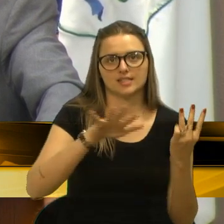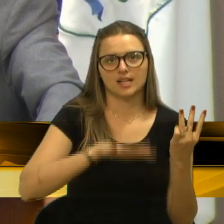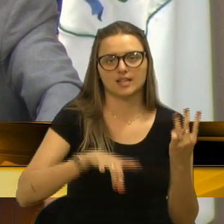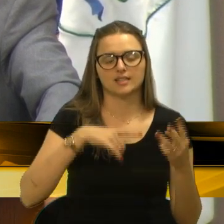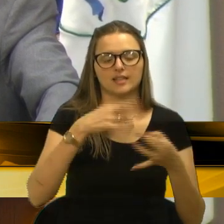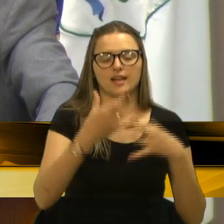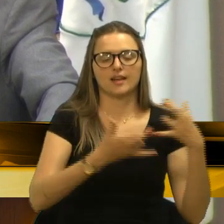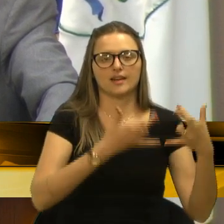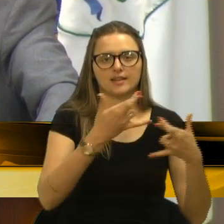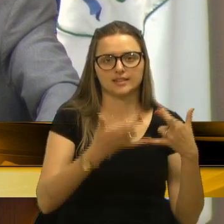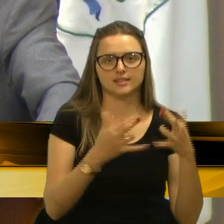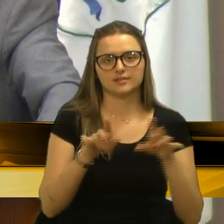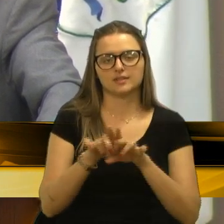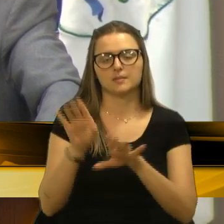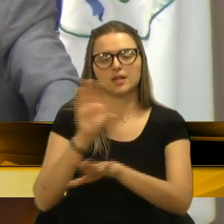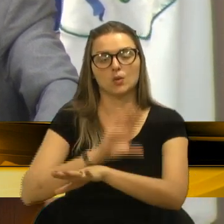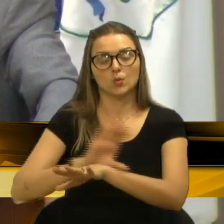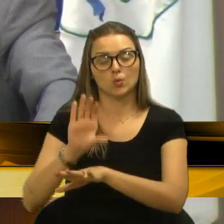são ministrados cursos